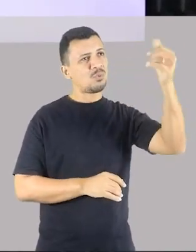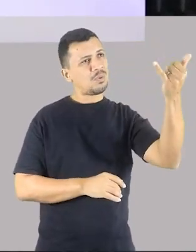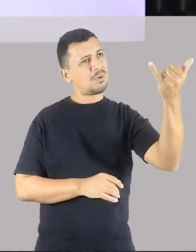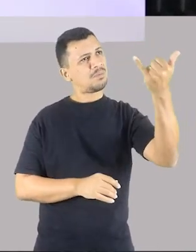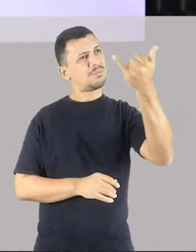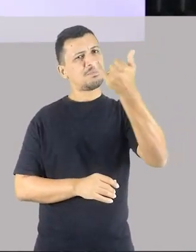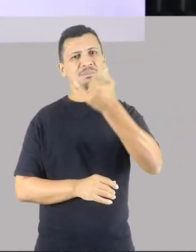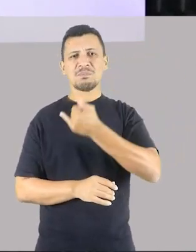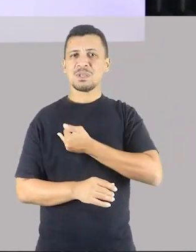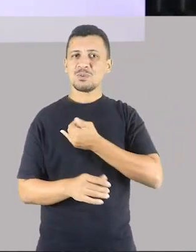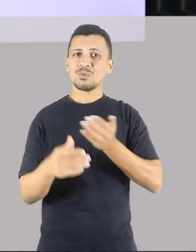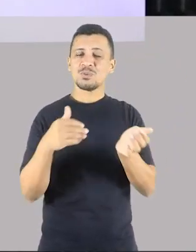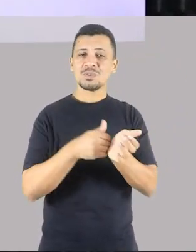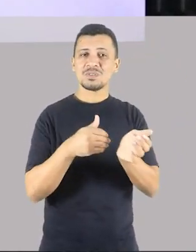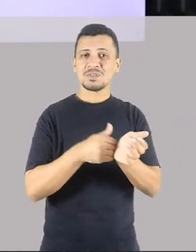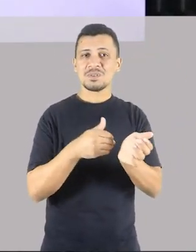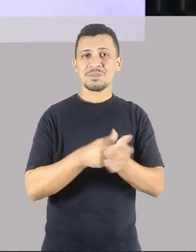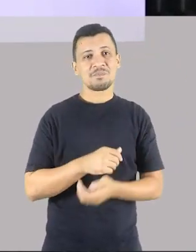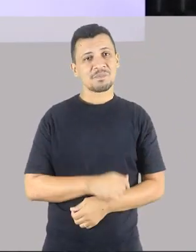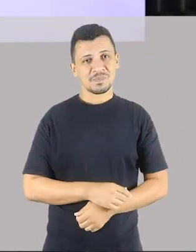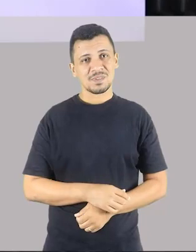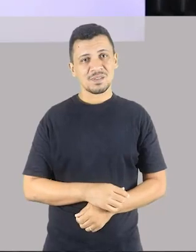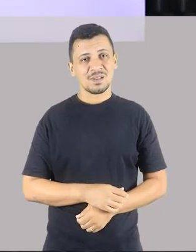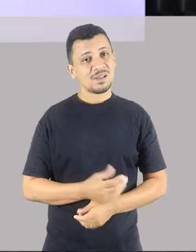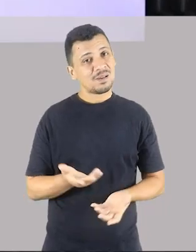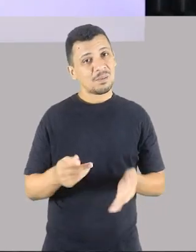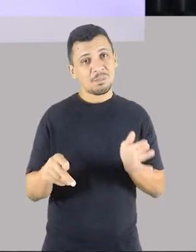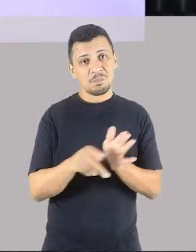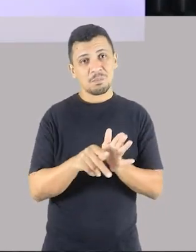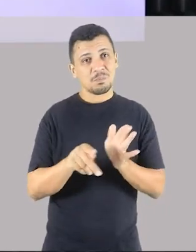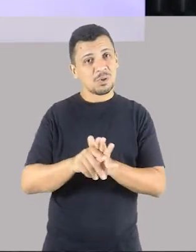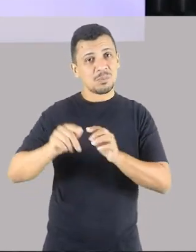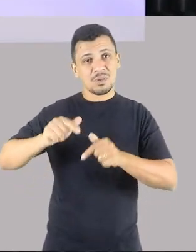uma coisa uma ação humana, certo?